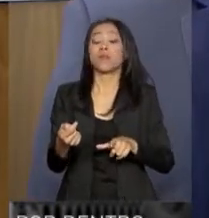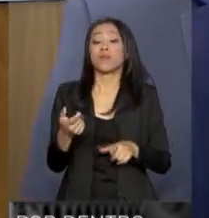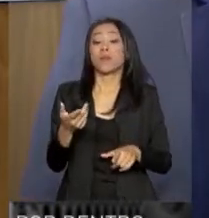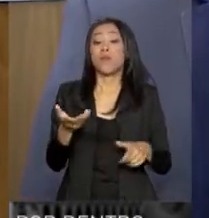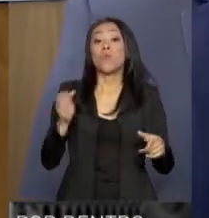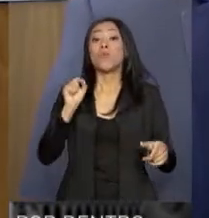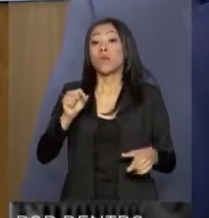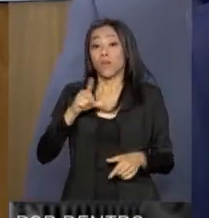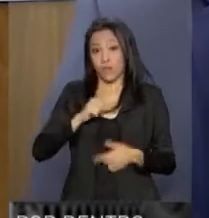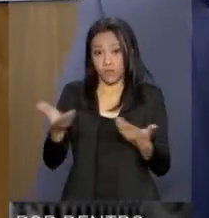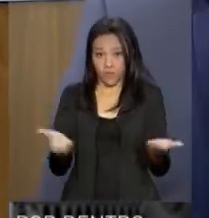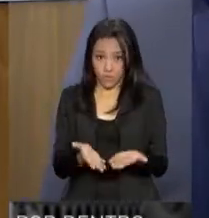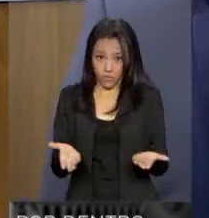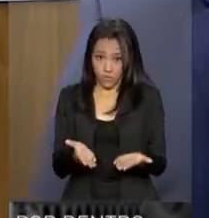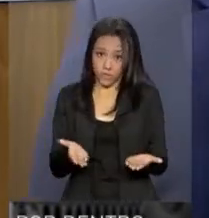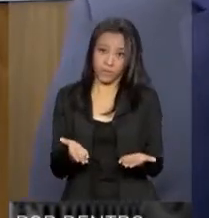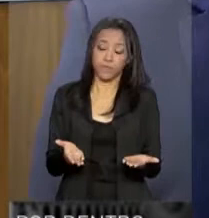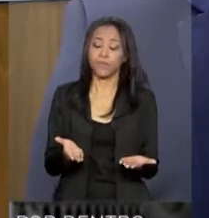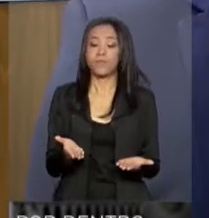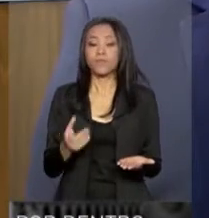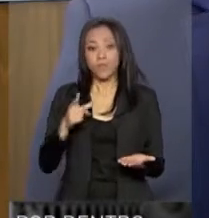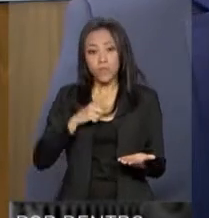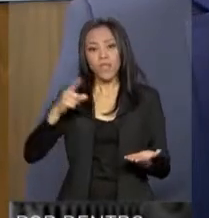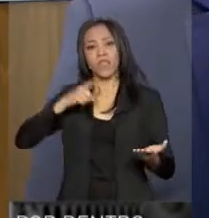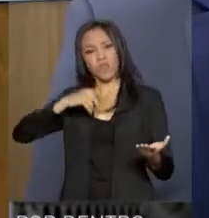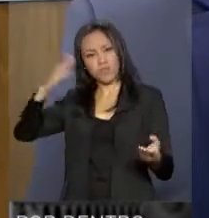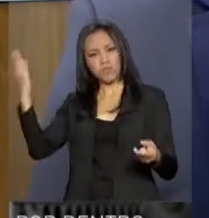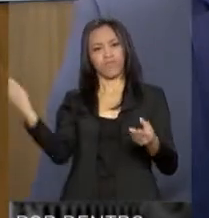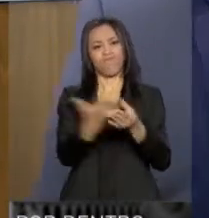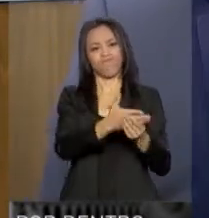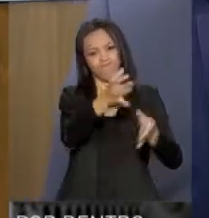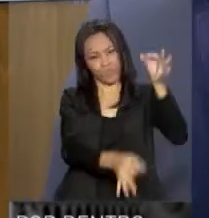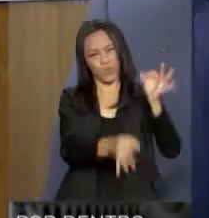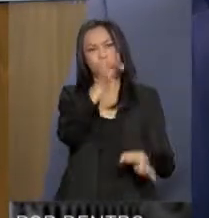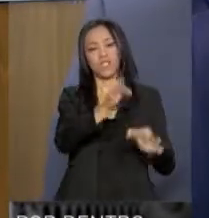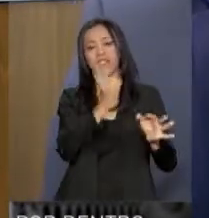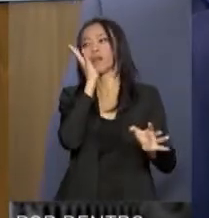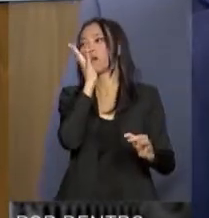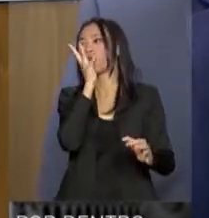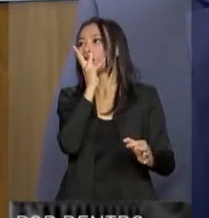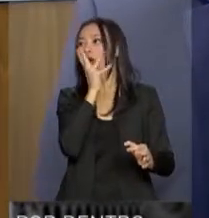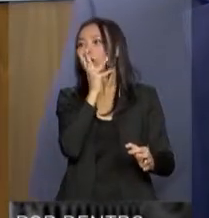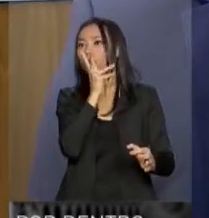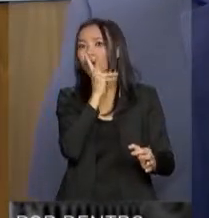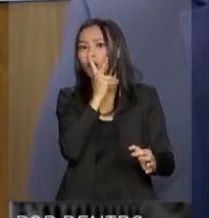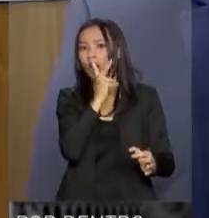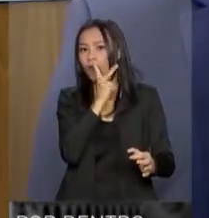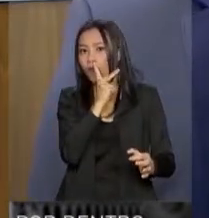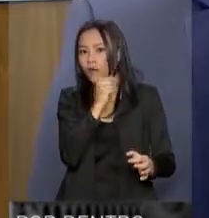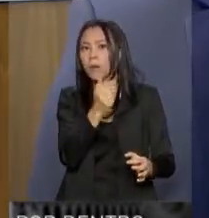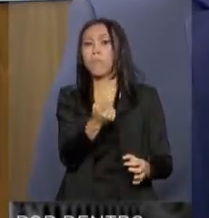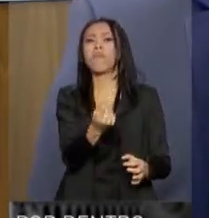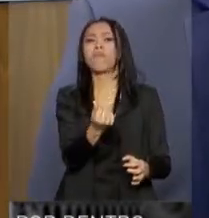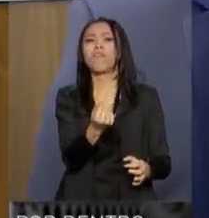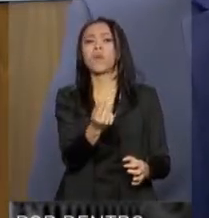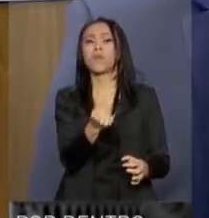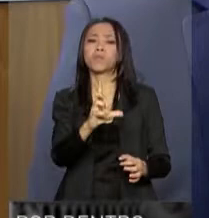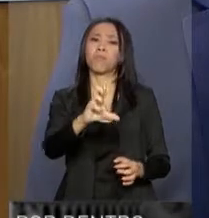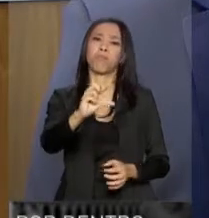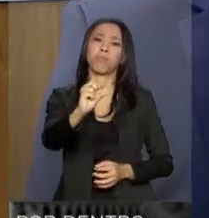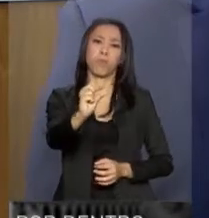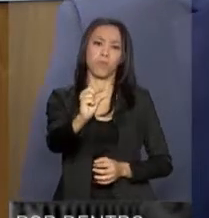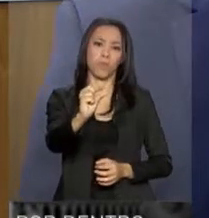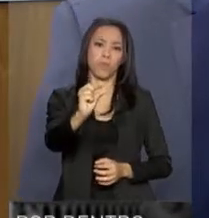processo judicial longo com baixíssimos valores recuperados